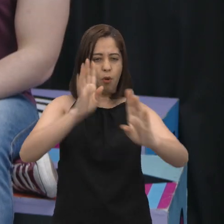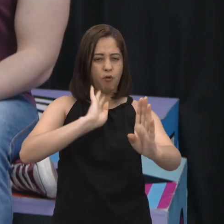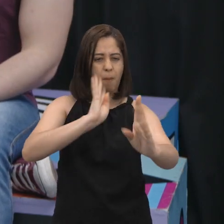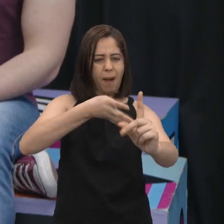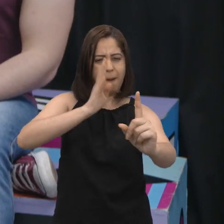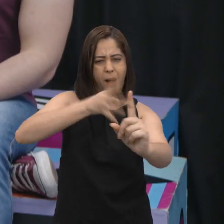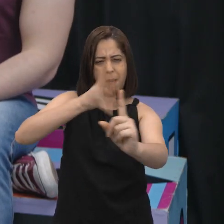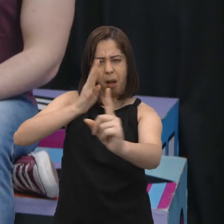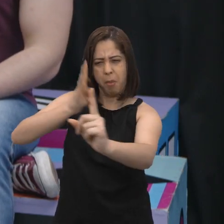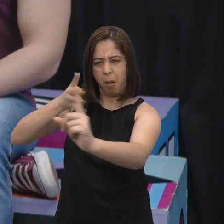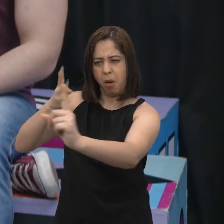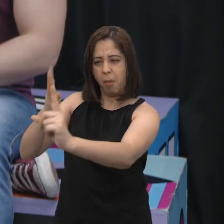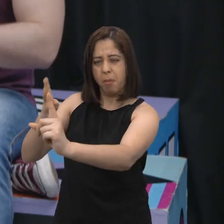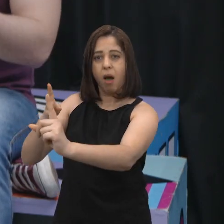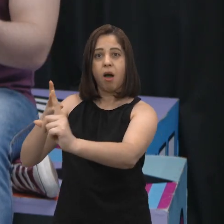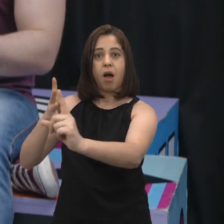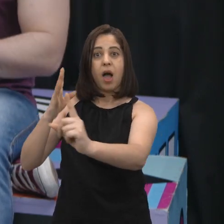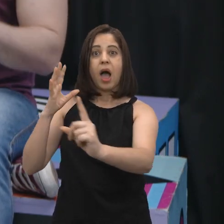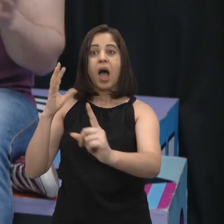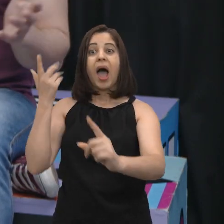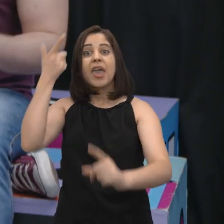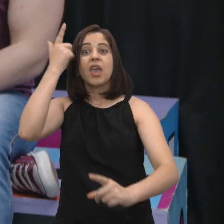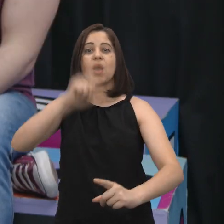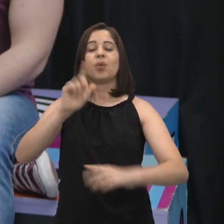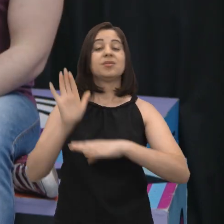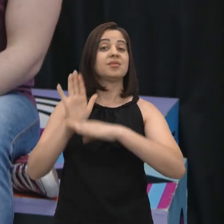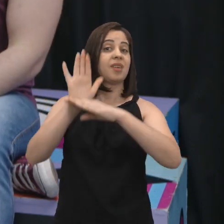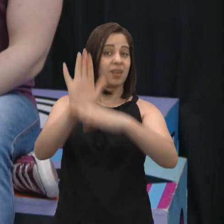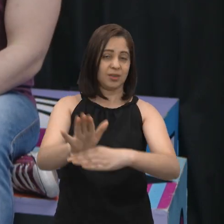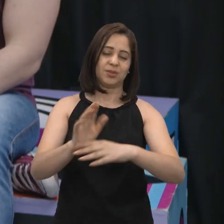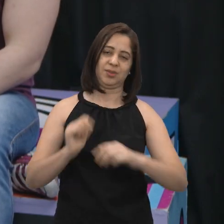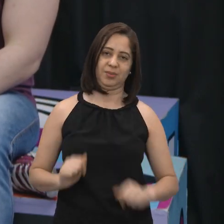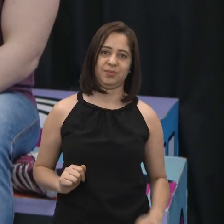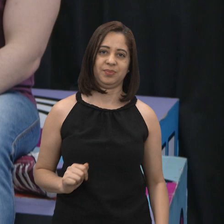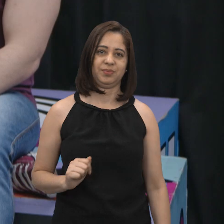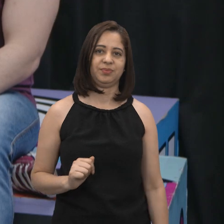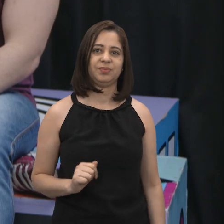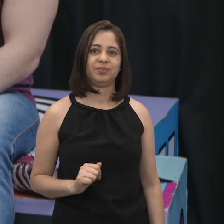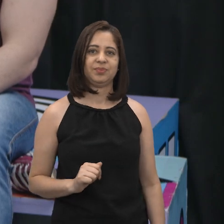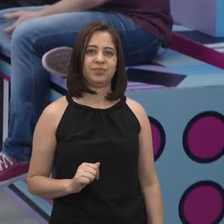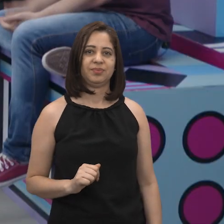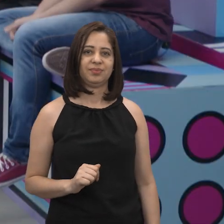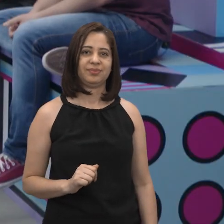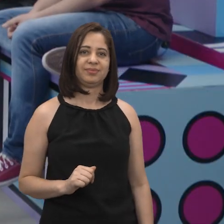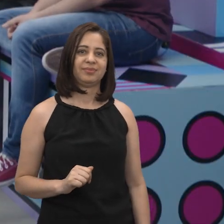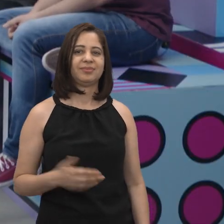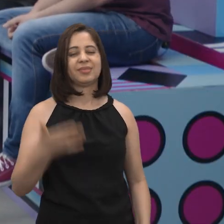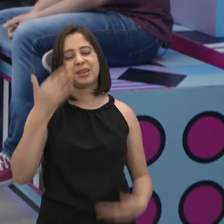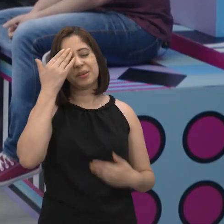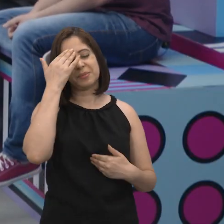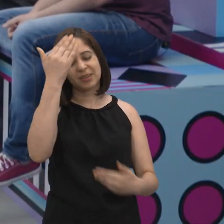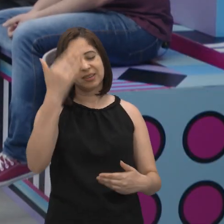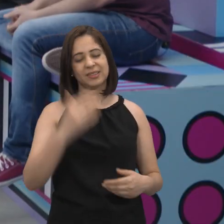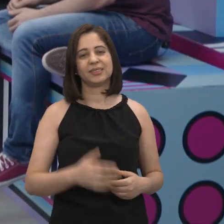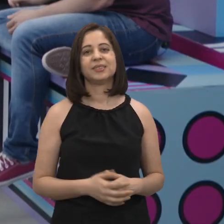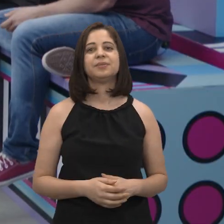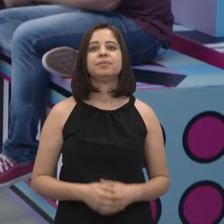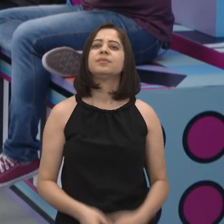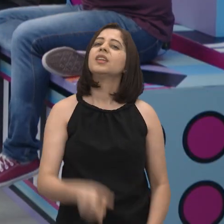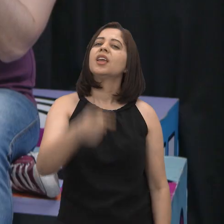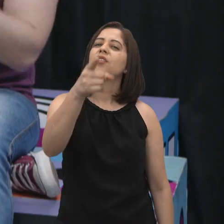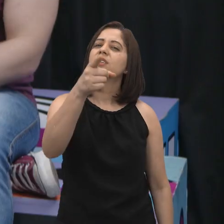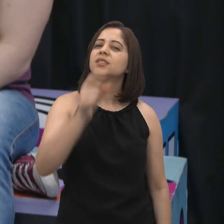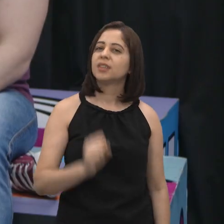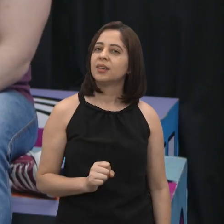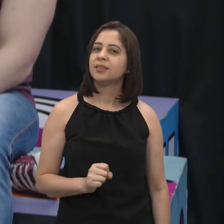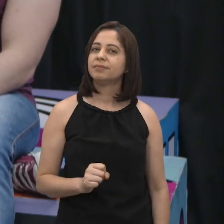tão importantes como moradia, enfim, os hábitos das populações e por aí vai. Obrigado. Gente, obrigado. Até a próxima. E